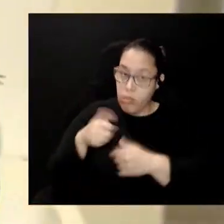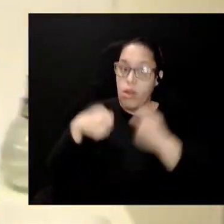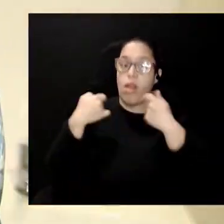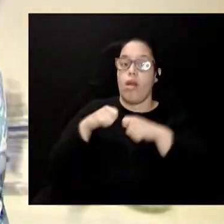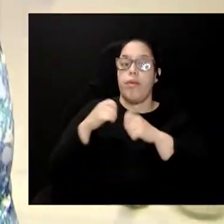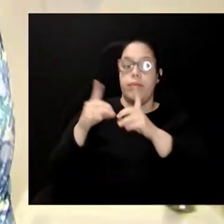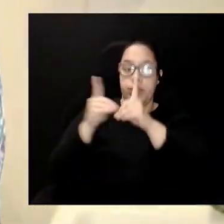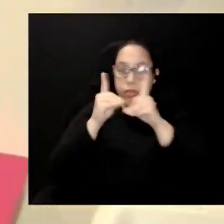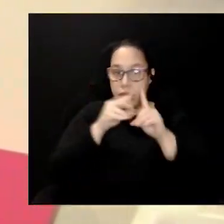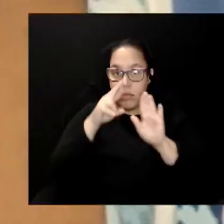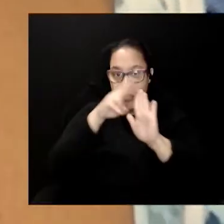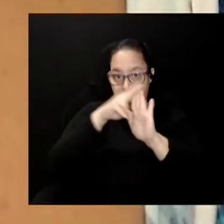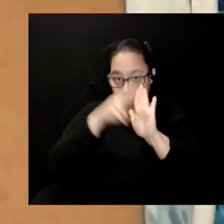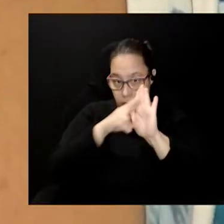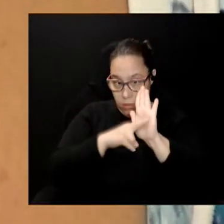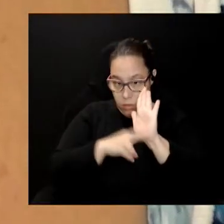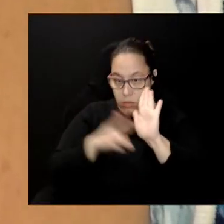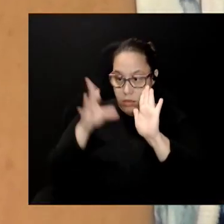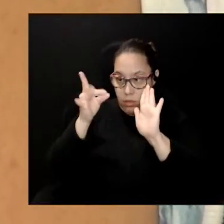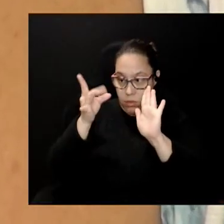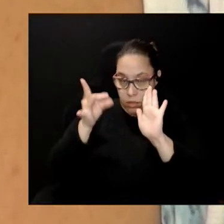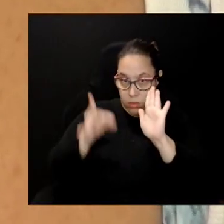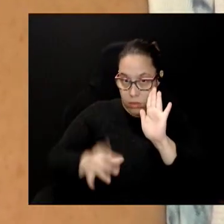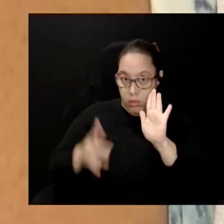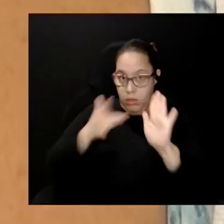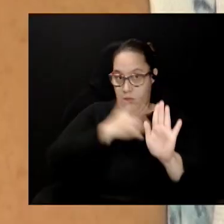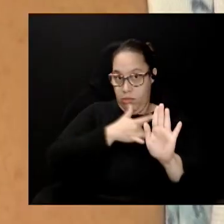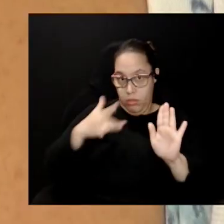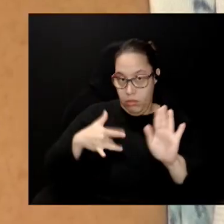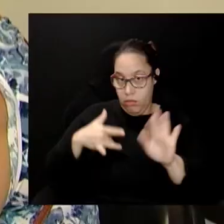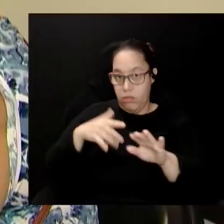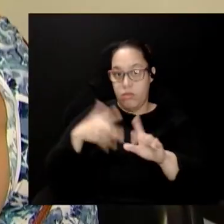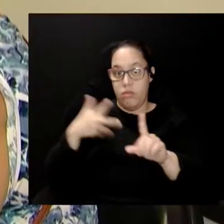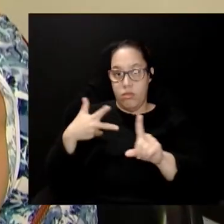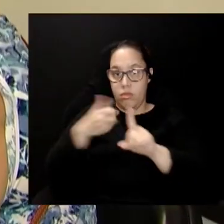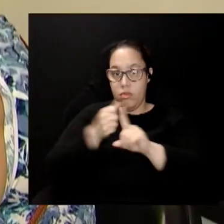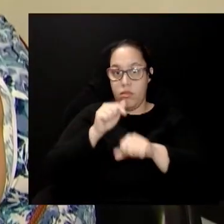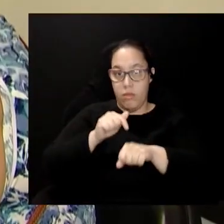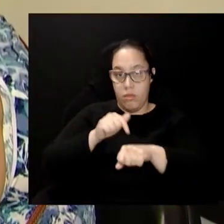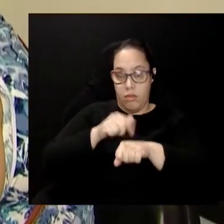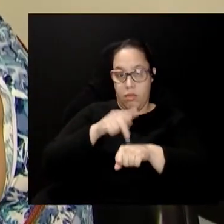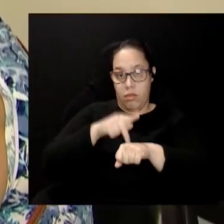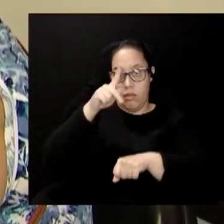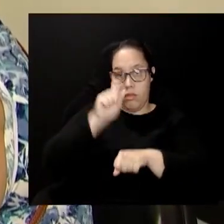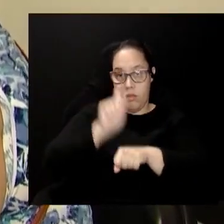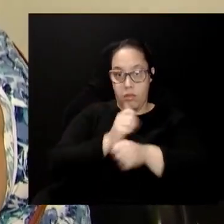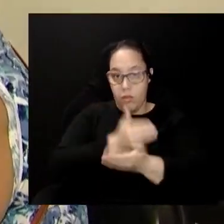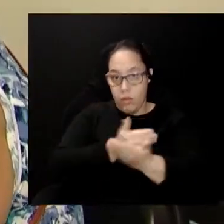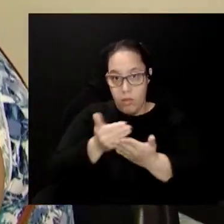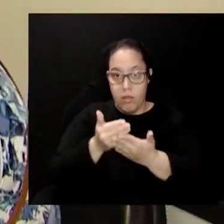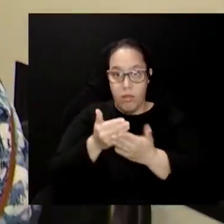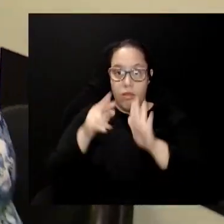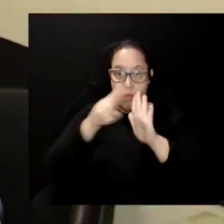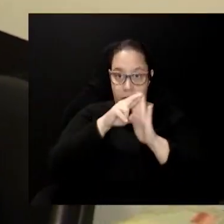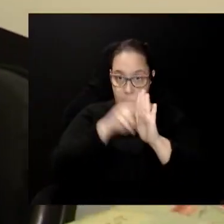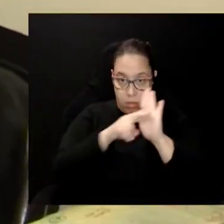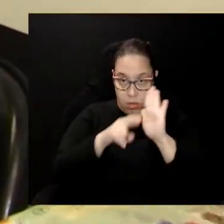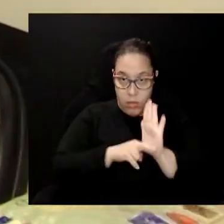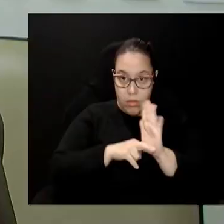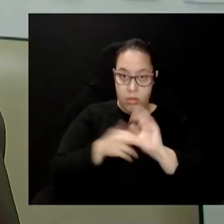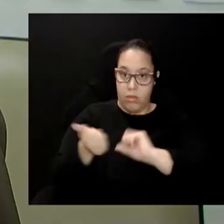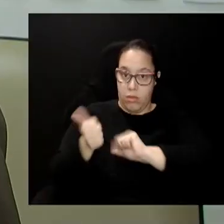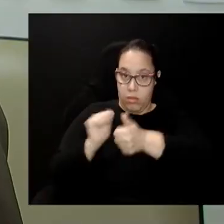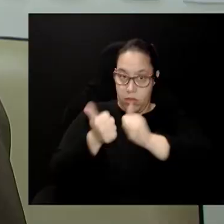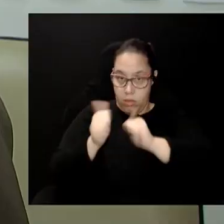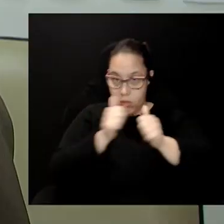critérios específicos de saúde. Após a aplicação da vacina, começa um protocolo rigoroso de monitoramento dos